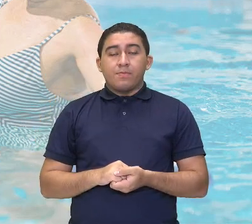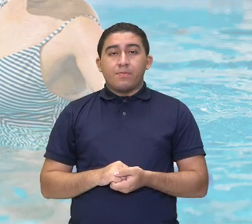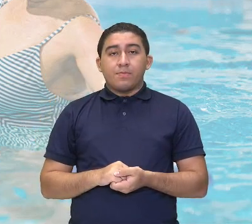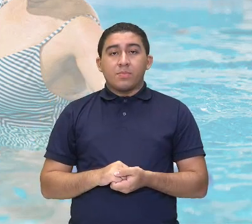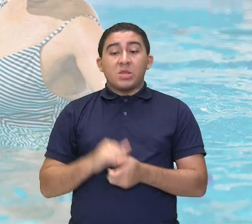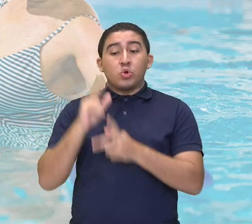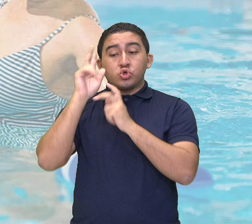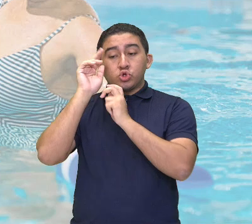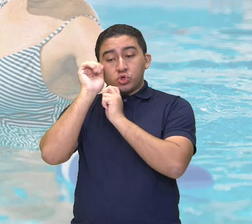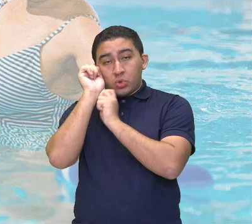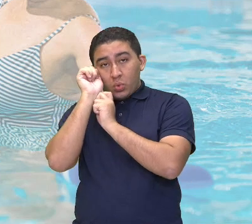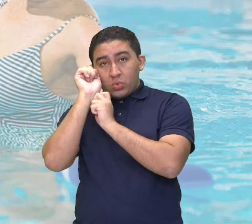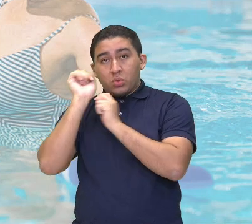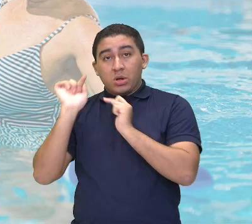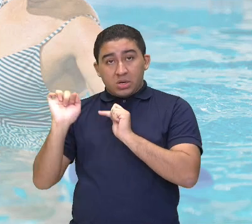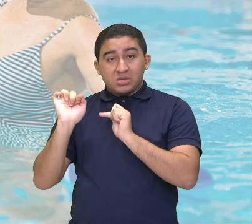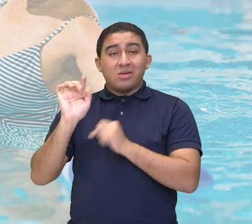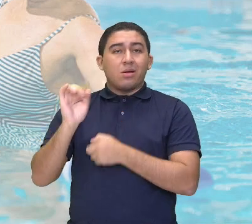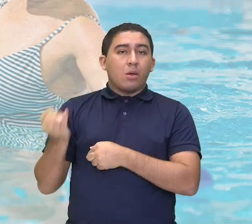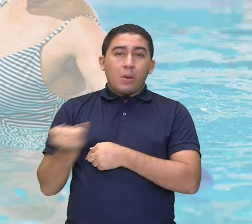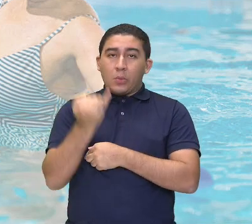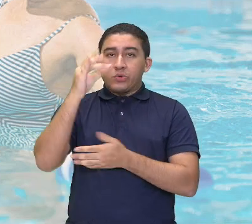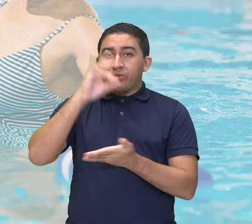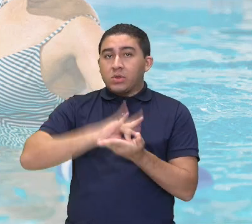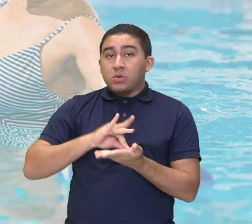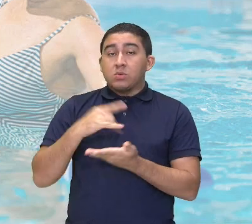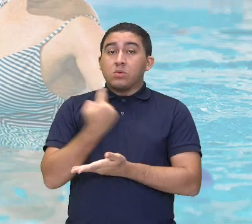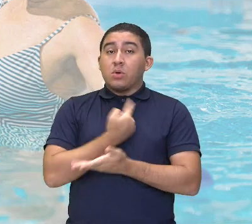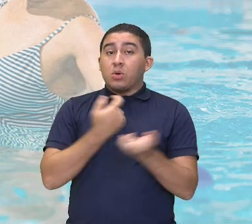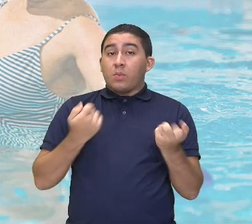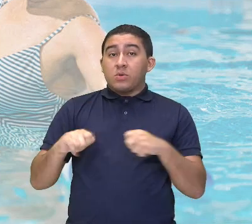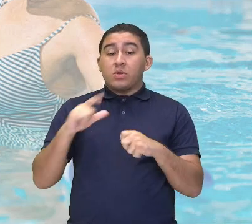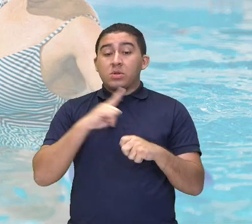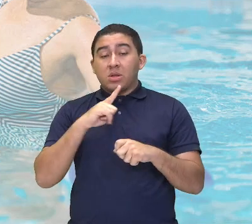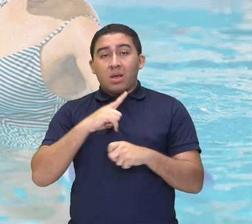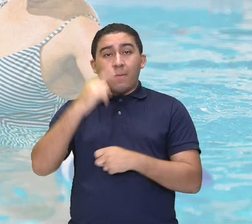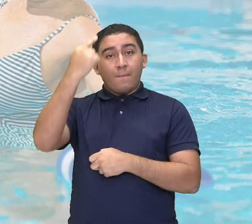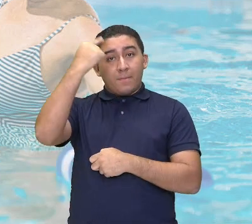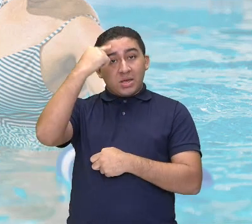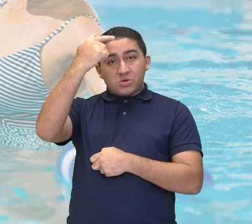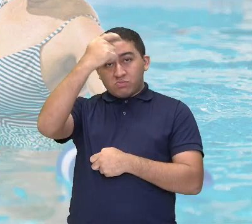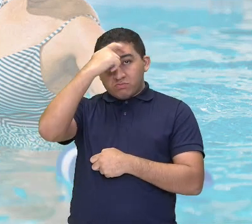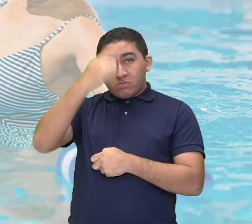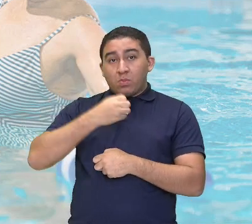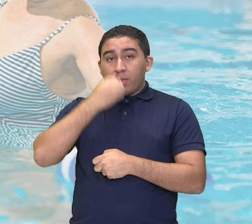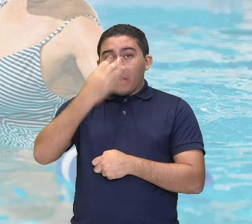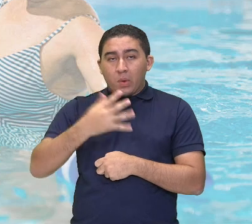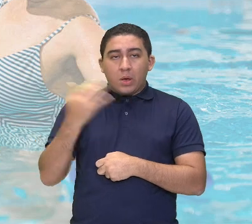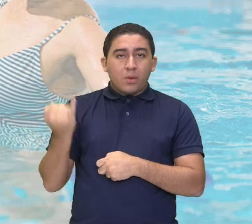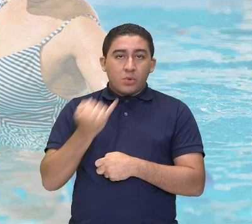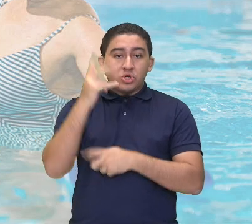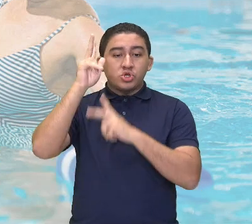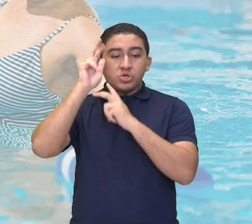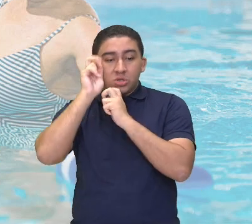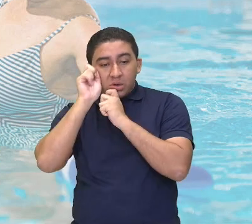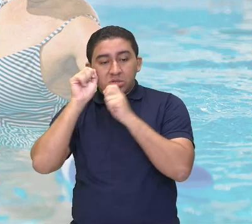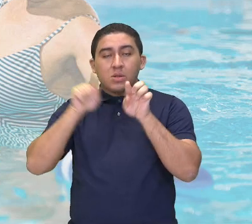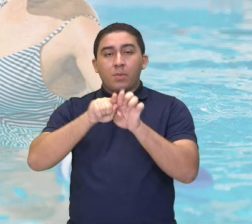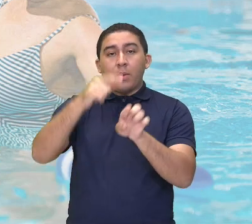qualidade ele vai ser muito bom para que a gente possa reorganizar aí a nossa mente, né? É importante que a mente descanse